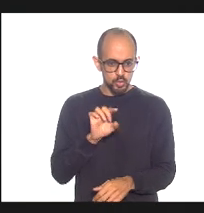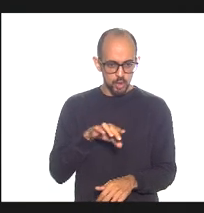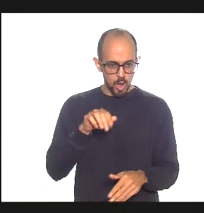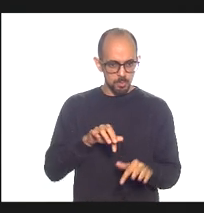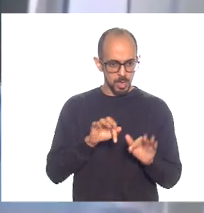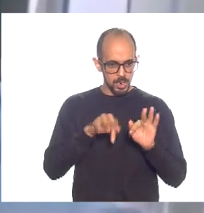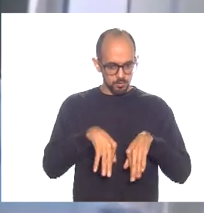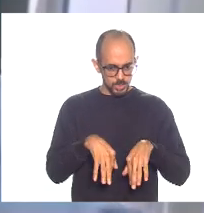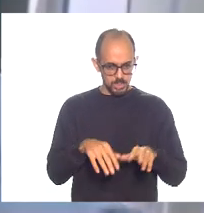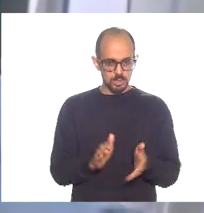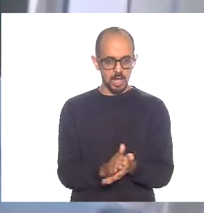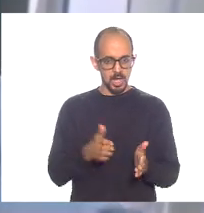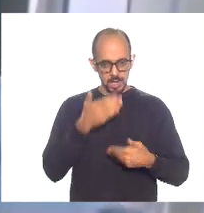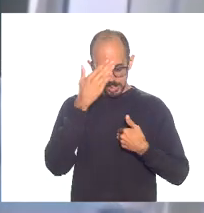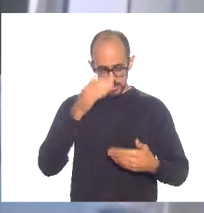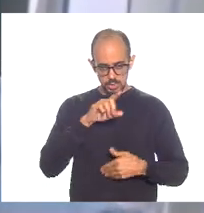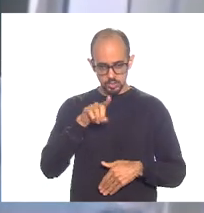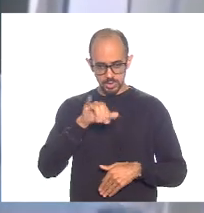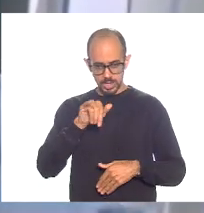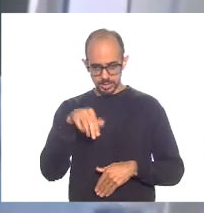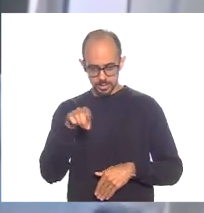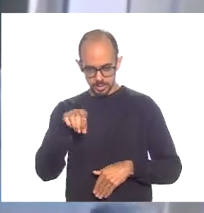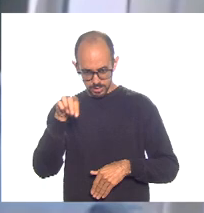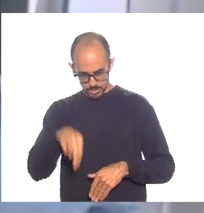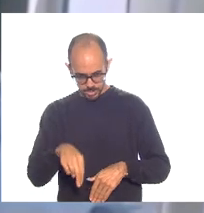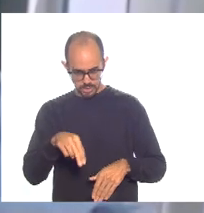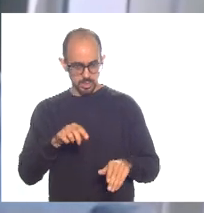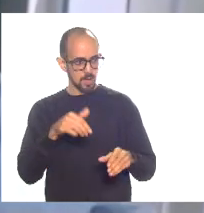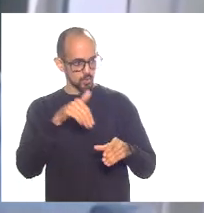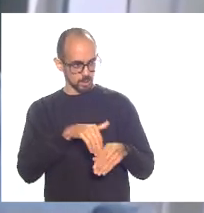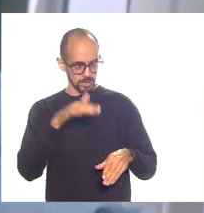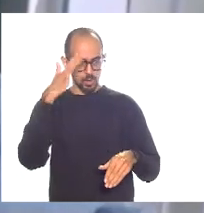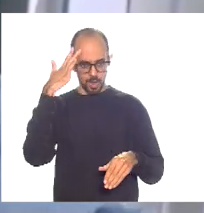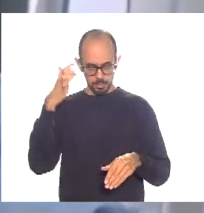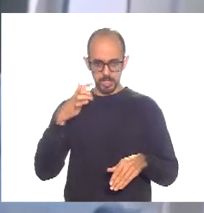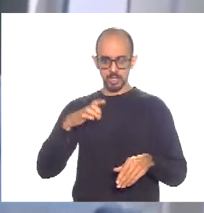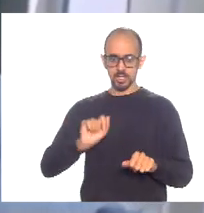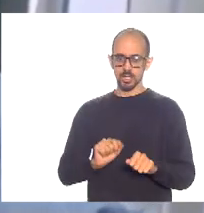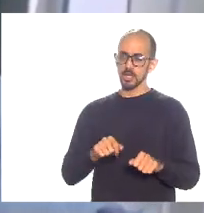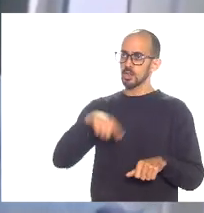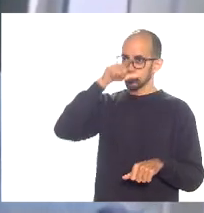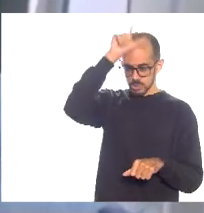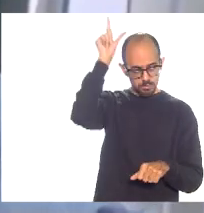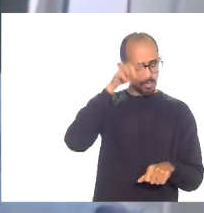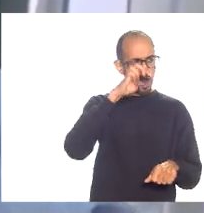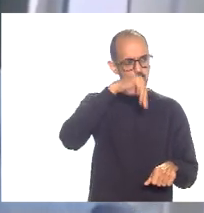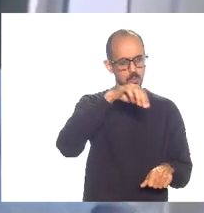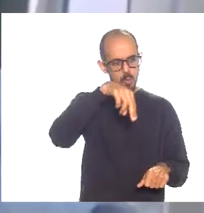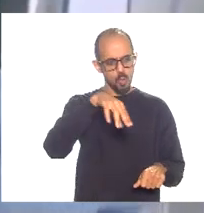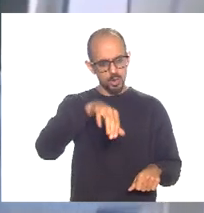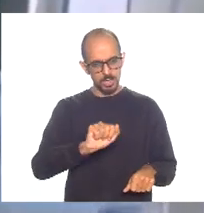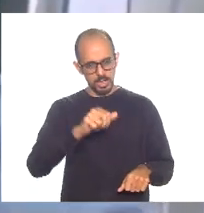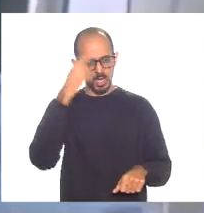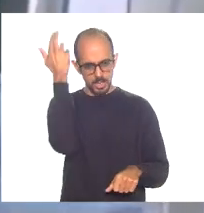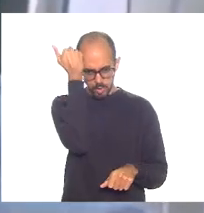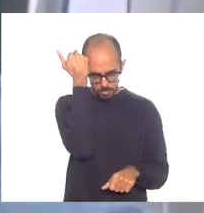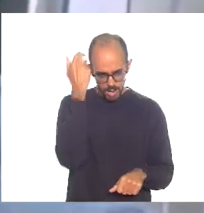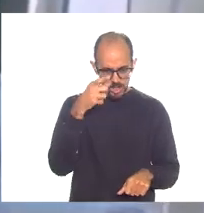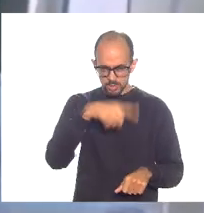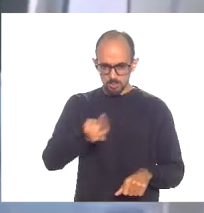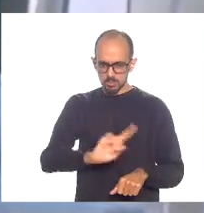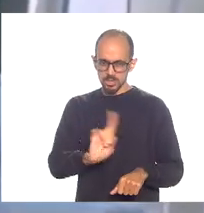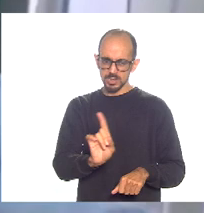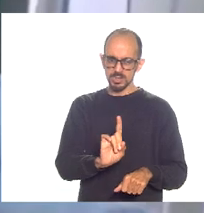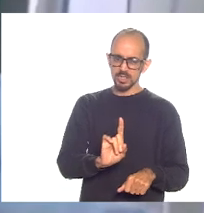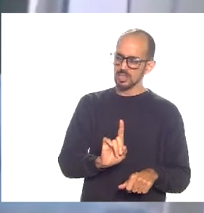a parte da deputada Zeidan. Essa votação de amanhã, inclusive, na minha opinião, deputado Luiz Paulo, deputada Mônica, Renata, Eliomar, nem tem necessariamente